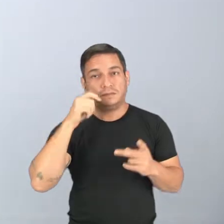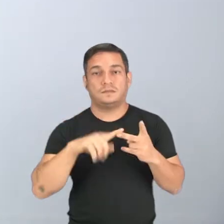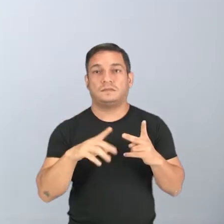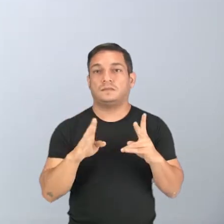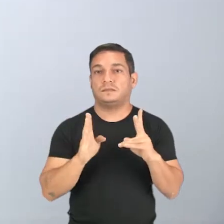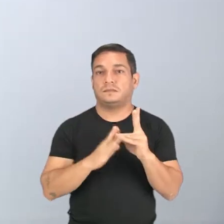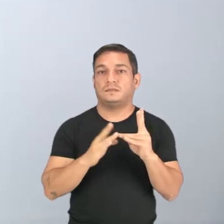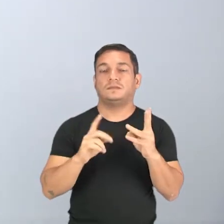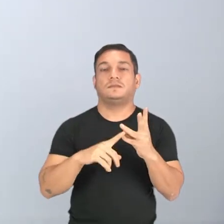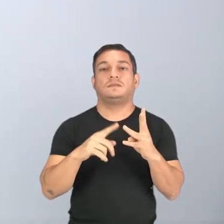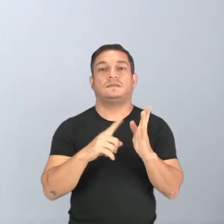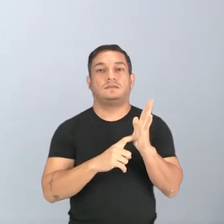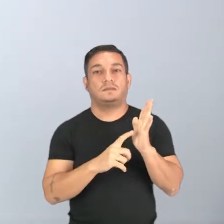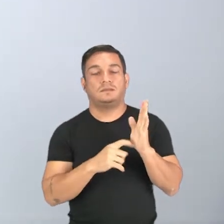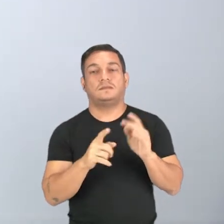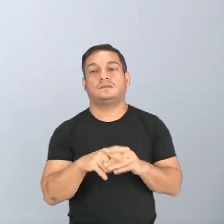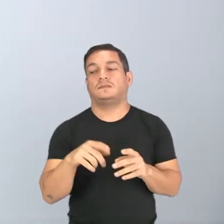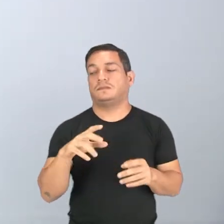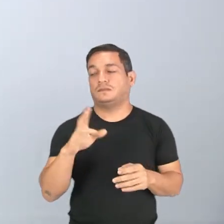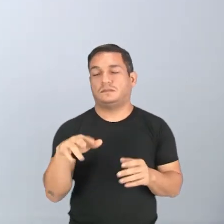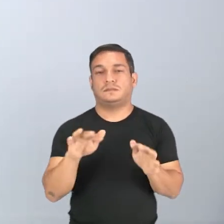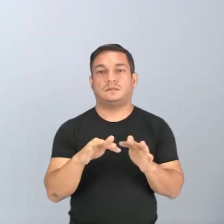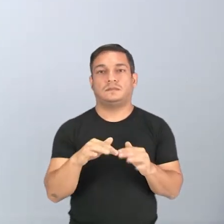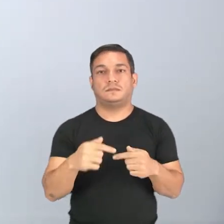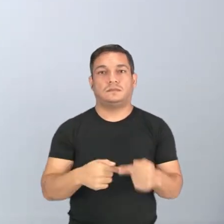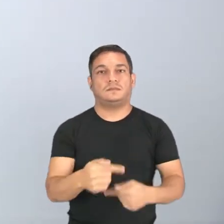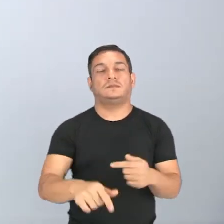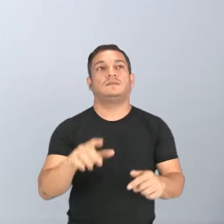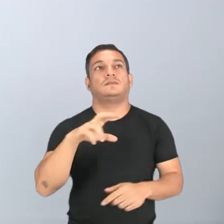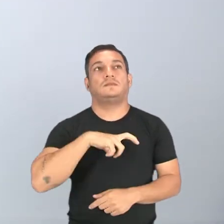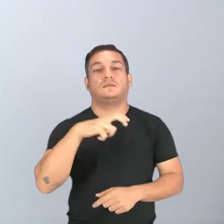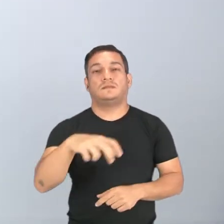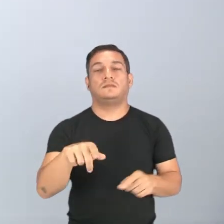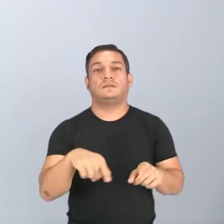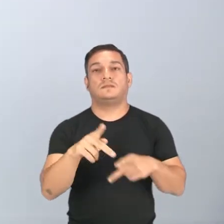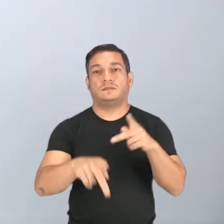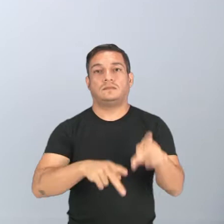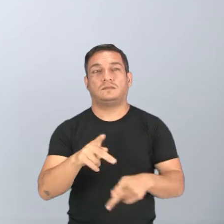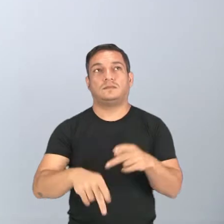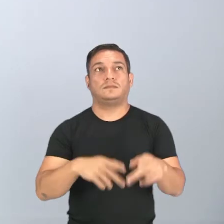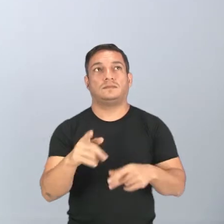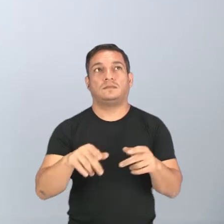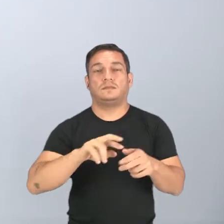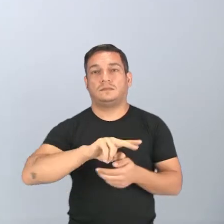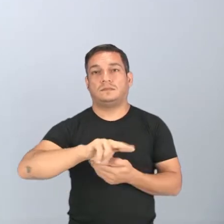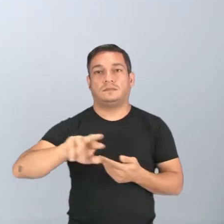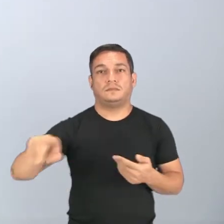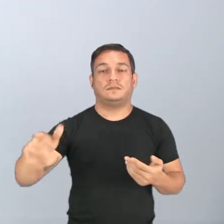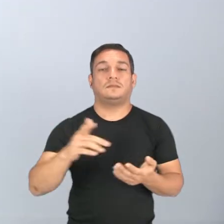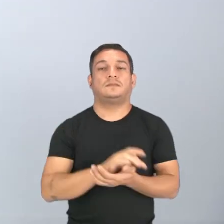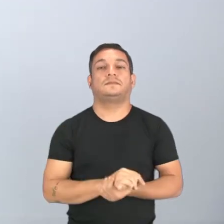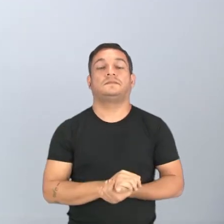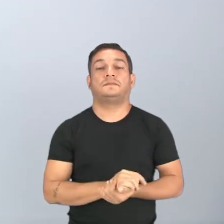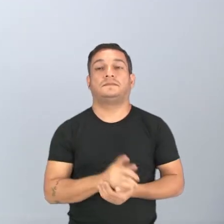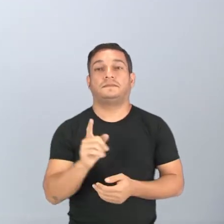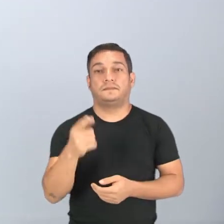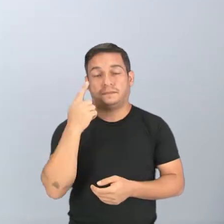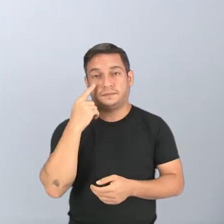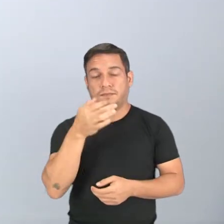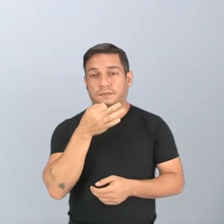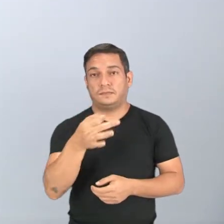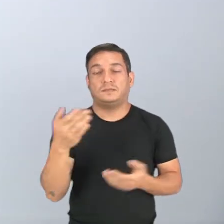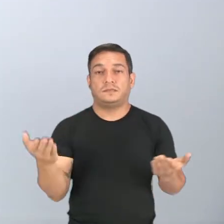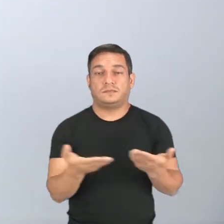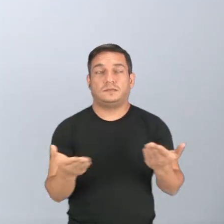de brancos, né, descendentes de europeus, e que o nosso povo ele é muito múltiplo. E para chegar nessa concepção